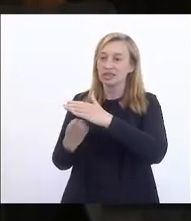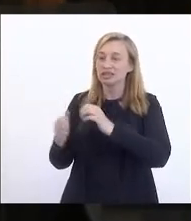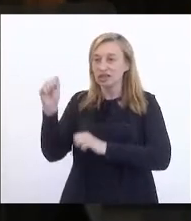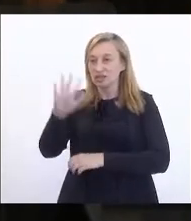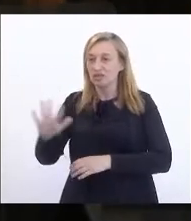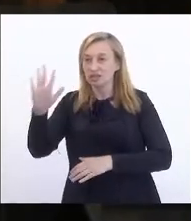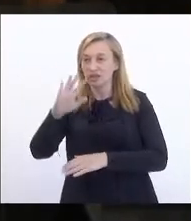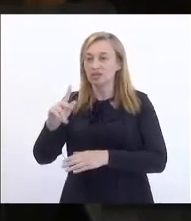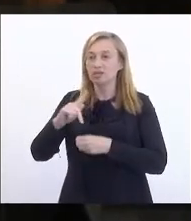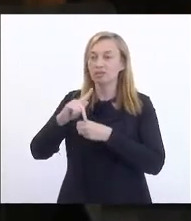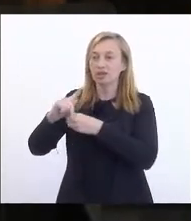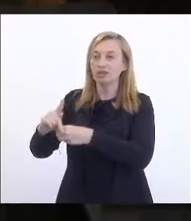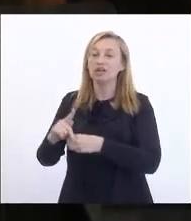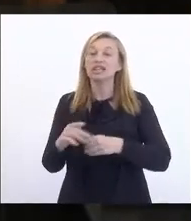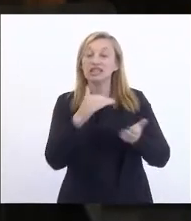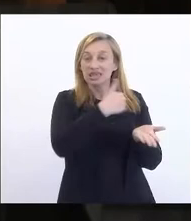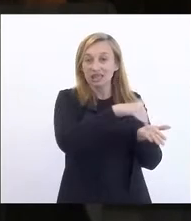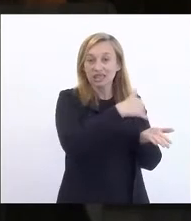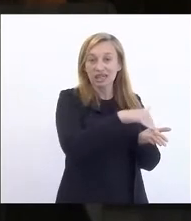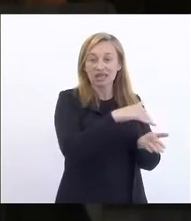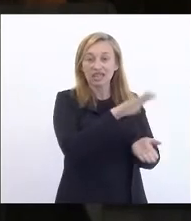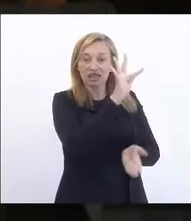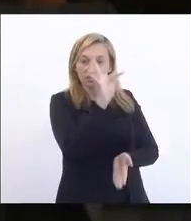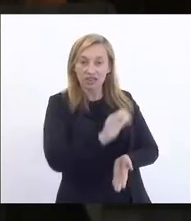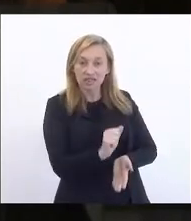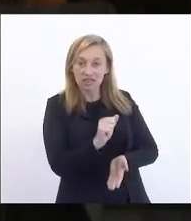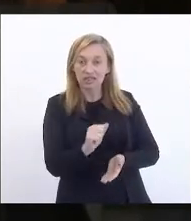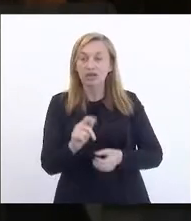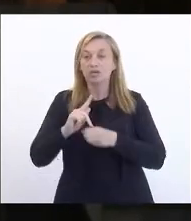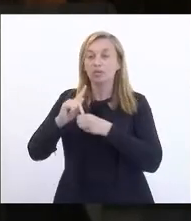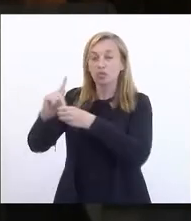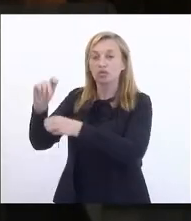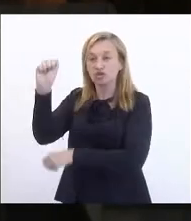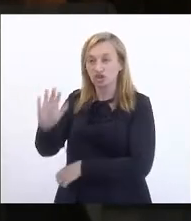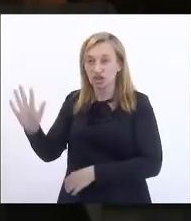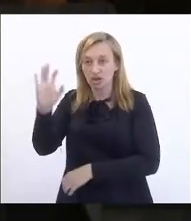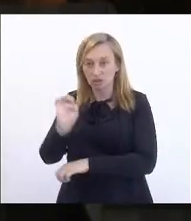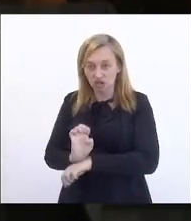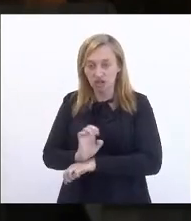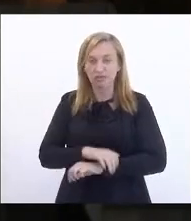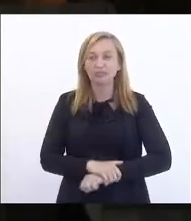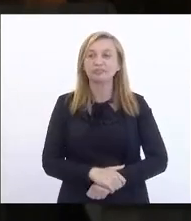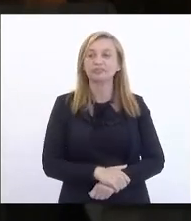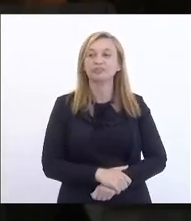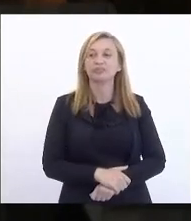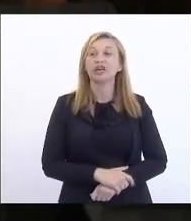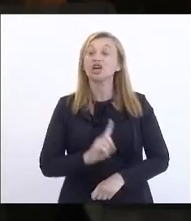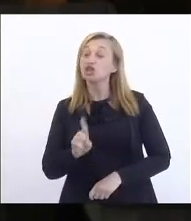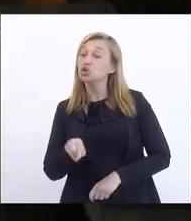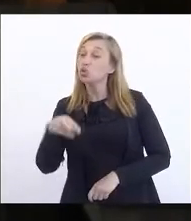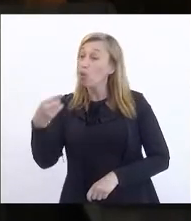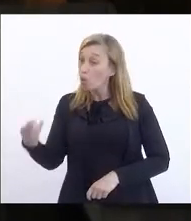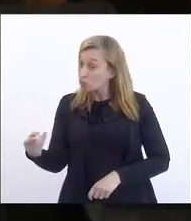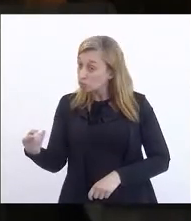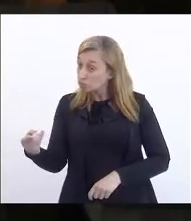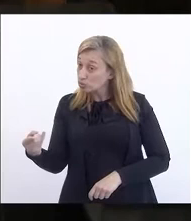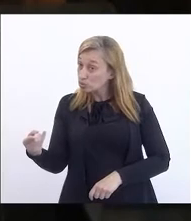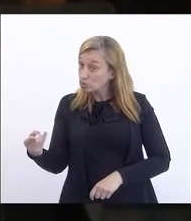Secretaria de Fazenda, para a Procuradoria-Geral do Estado, entre outras